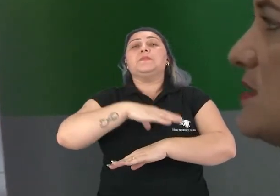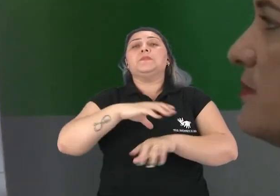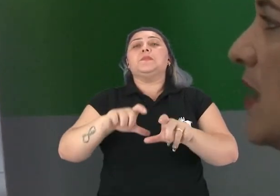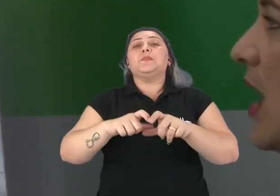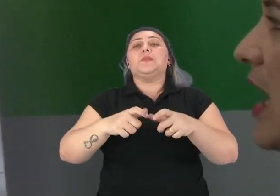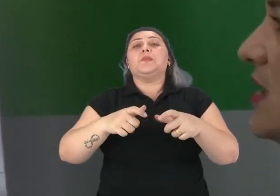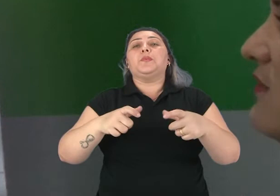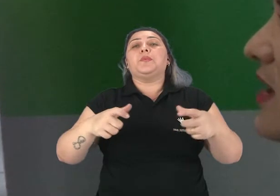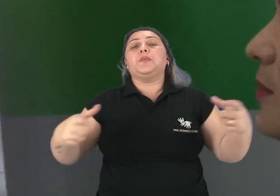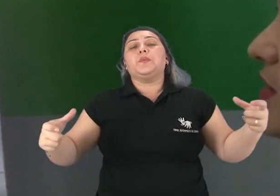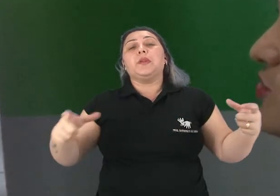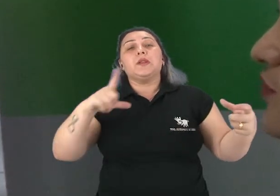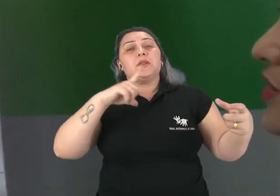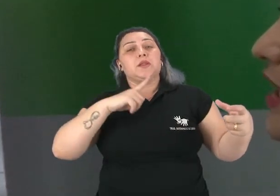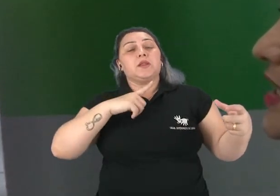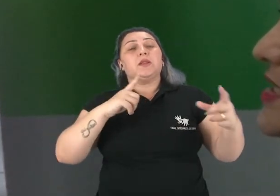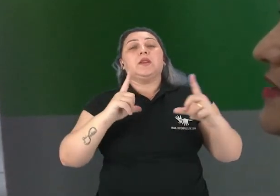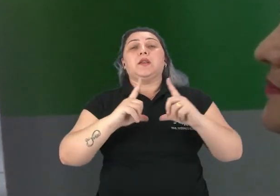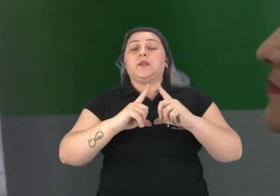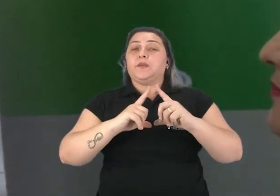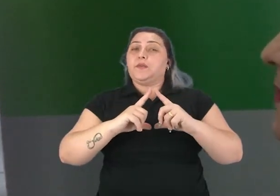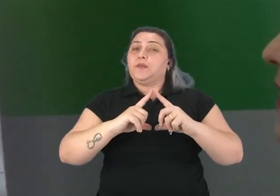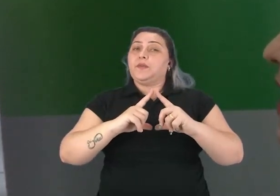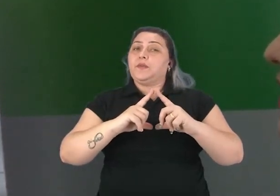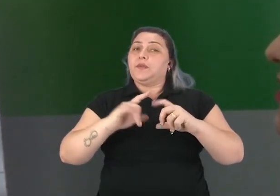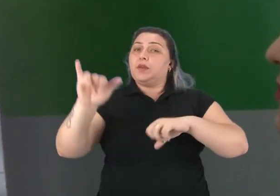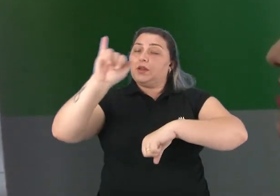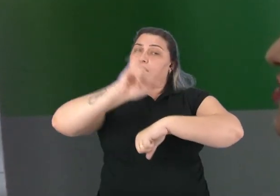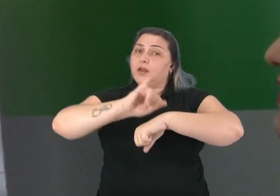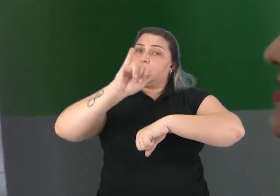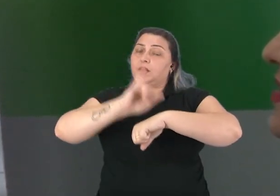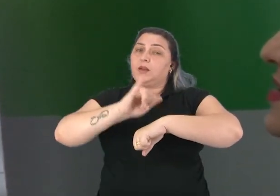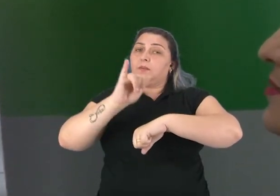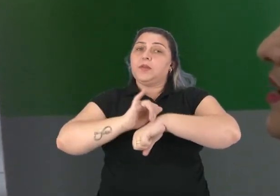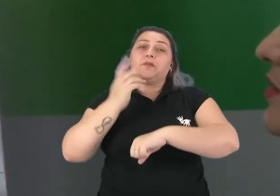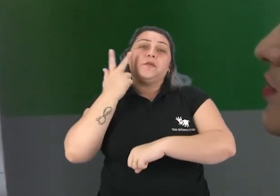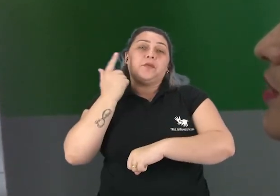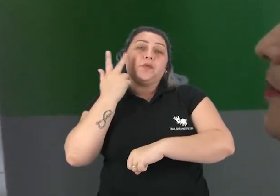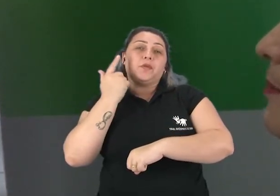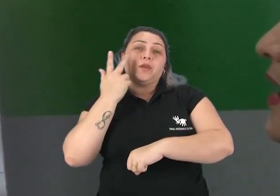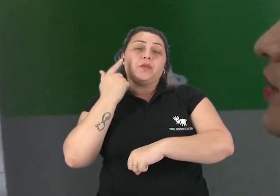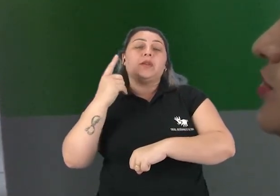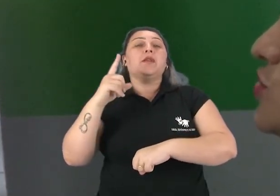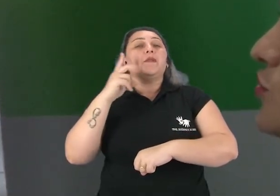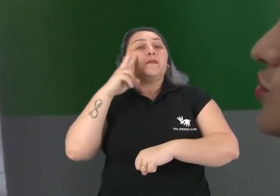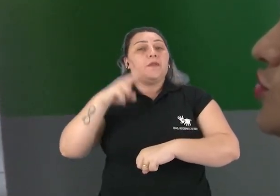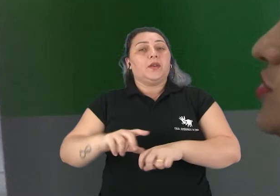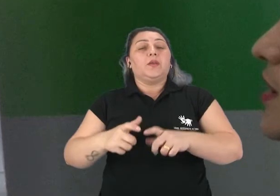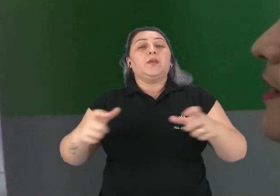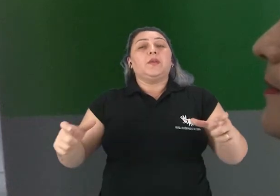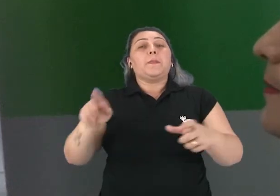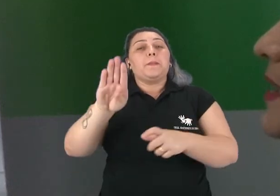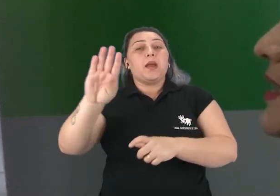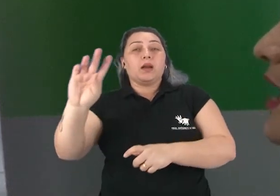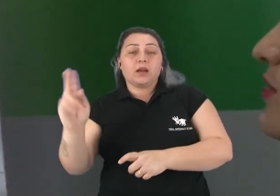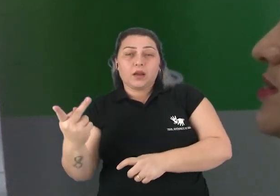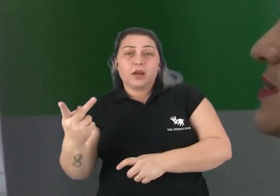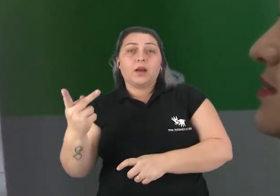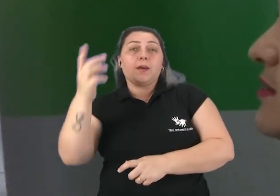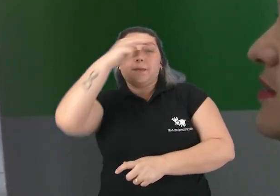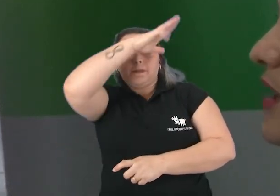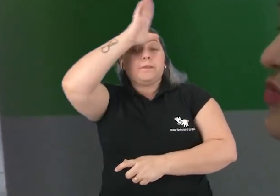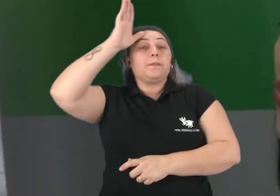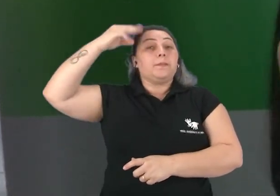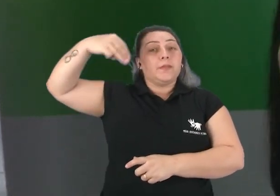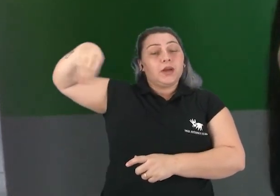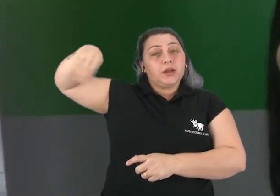vez mais. Aí teve a capital de Fortaleza. Aqui também a gente vê esse crescimento. Belo Horizonte,